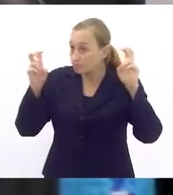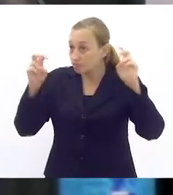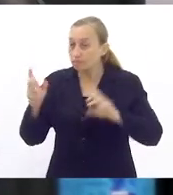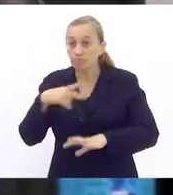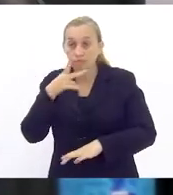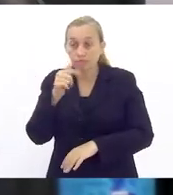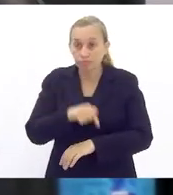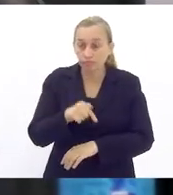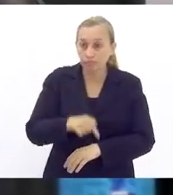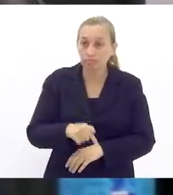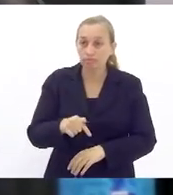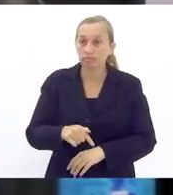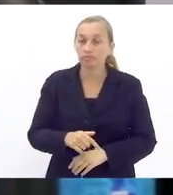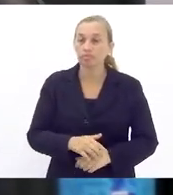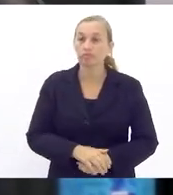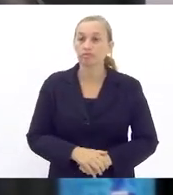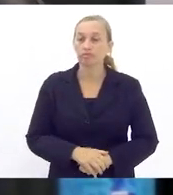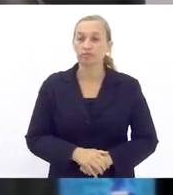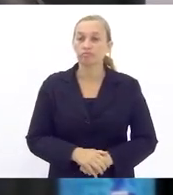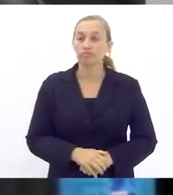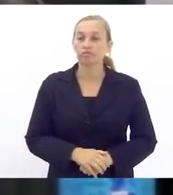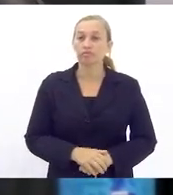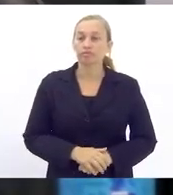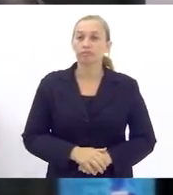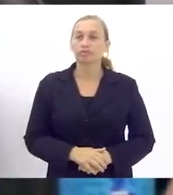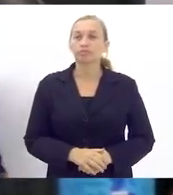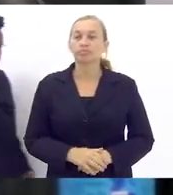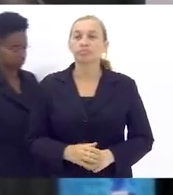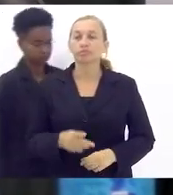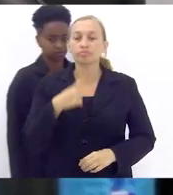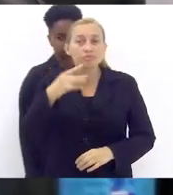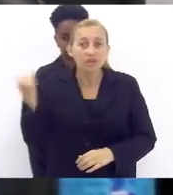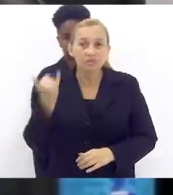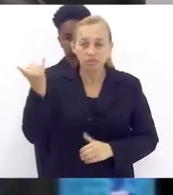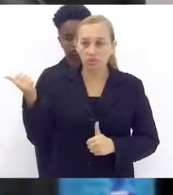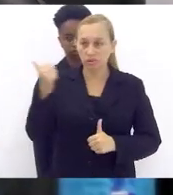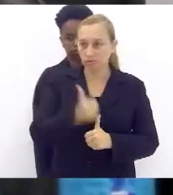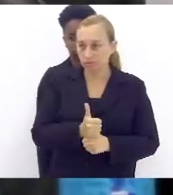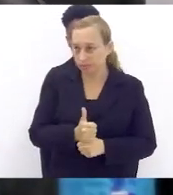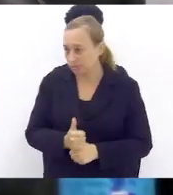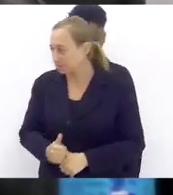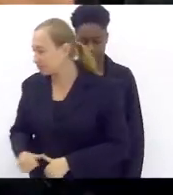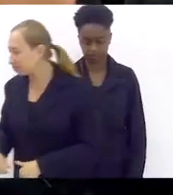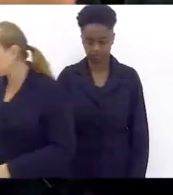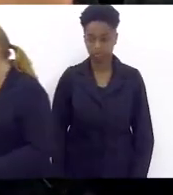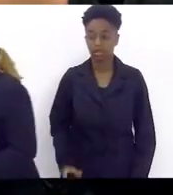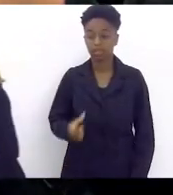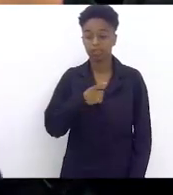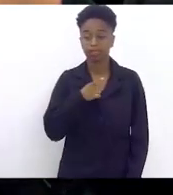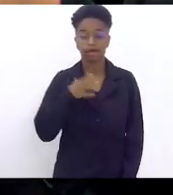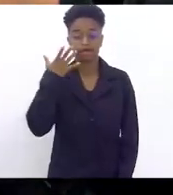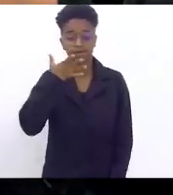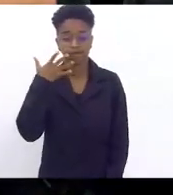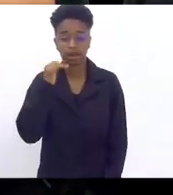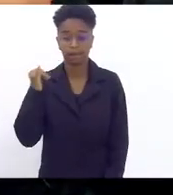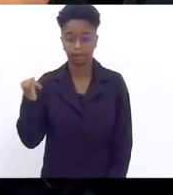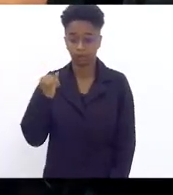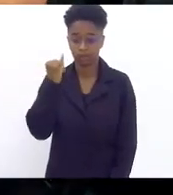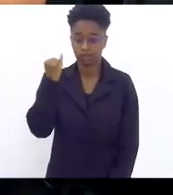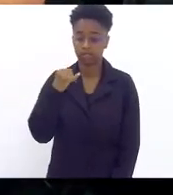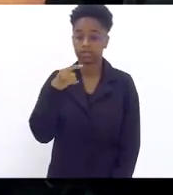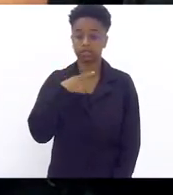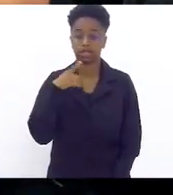abordadas aqui pelo representante do grêmio estudantil teve uma fala muito assertiva que é existem